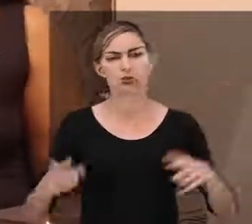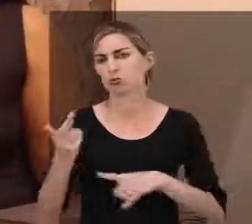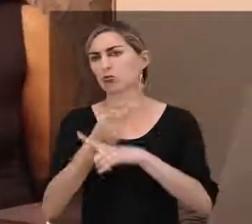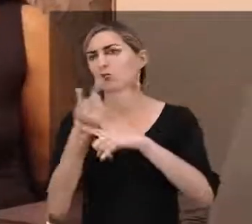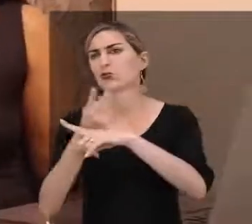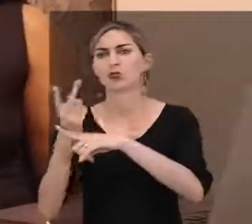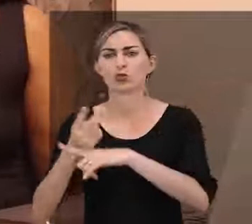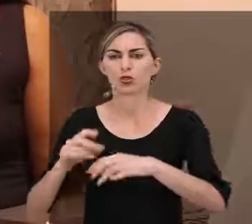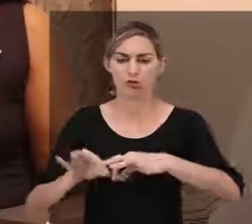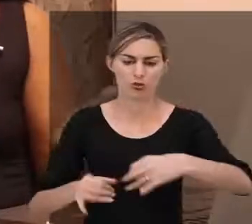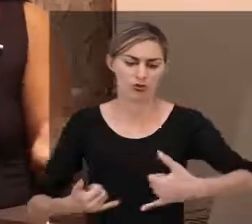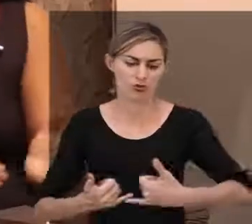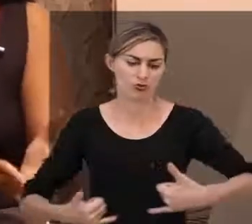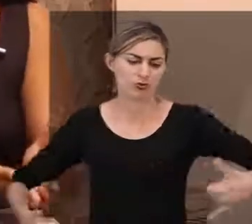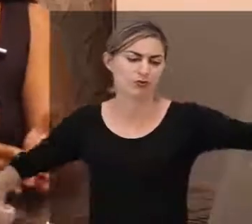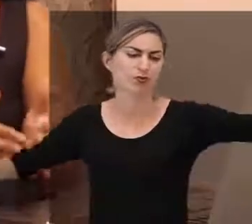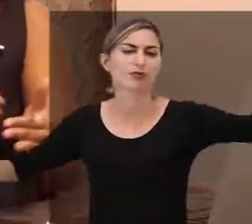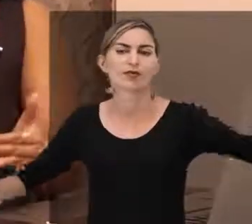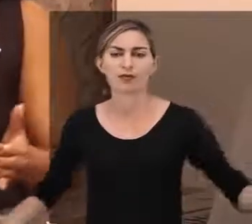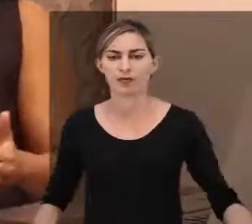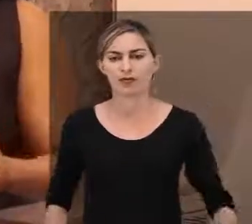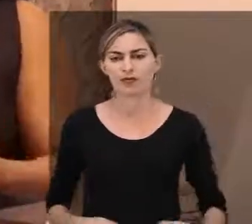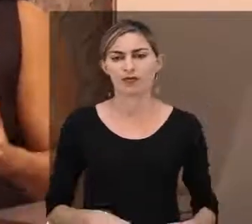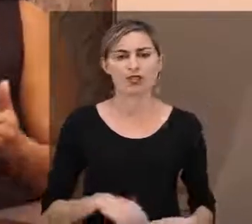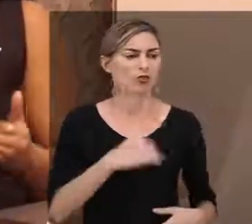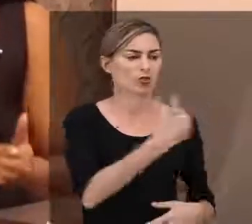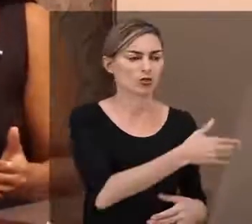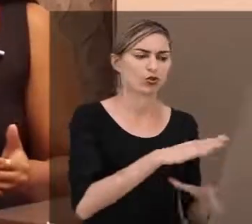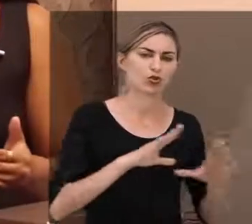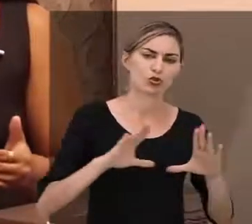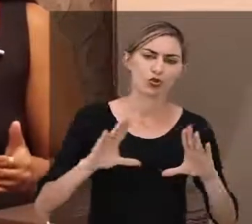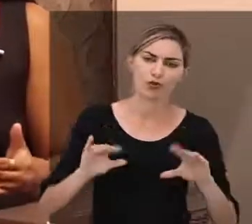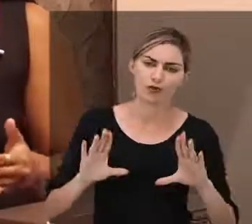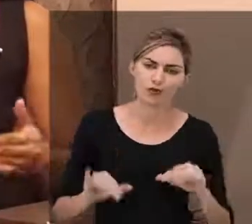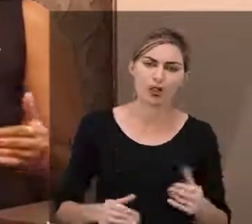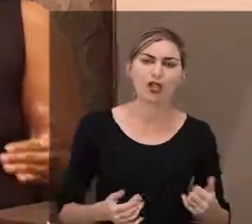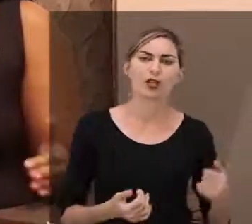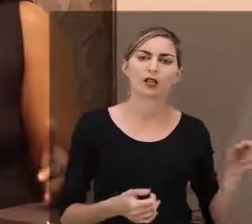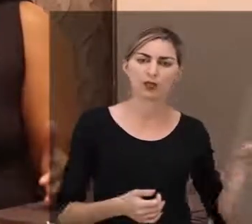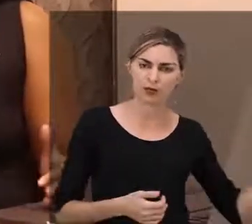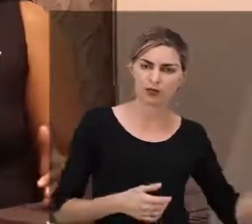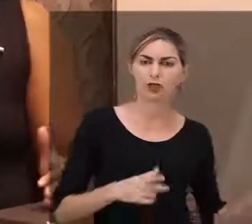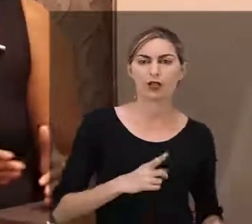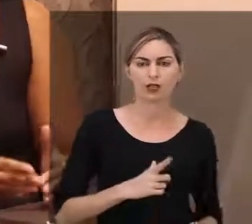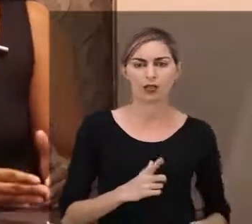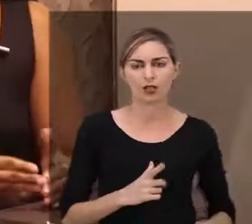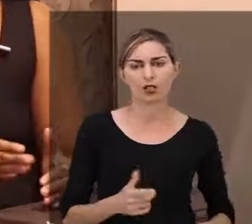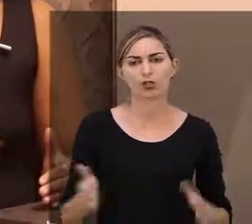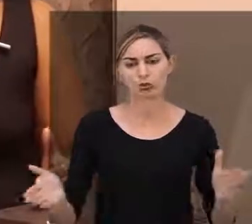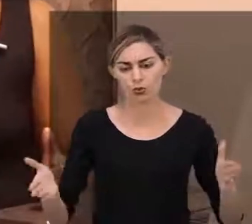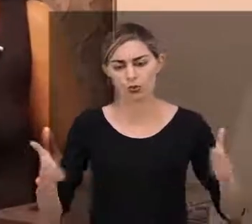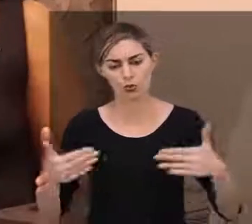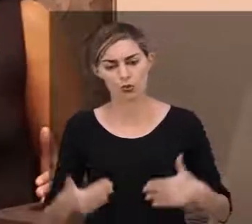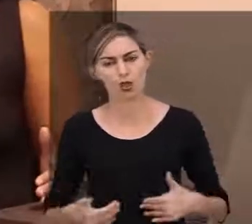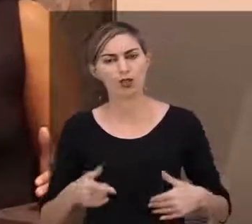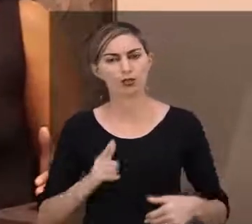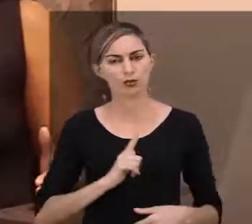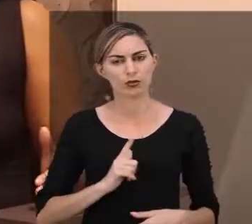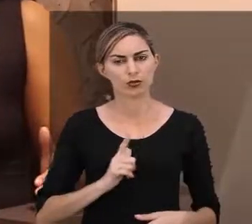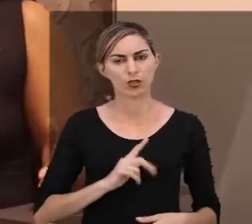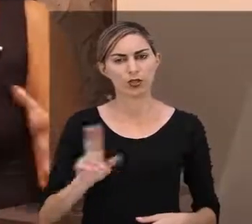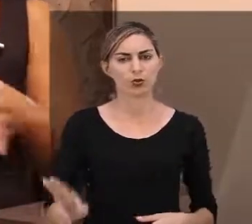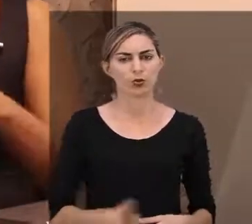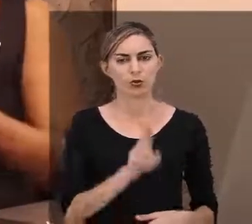procurando extensão, né? Então tem que, do lado do sofá, tem necessidade de tomada? Tem. No quarto, qual é o uso